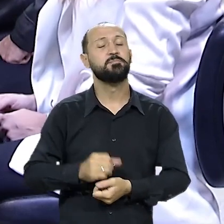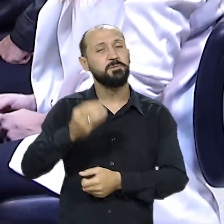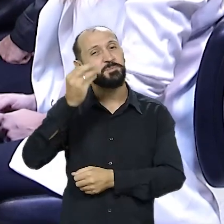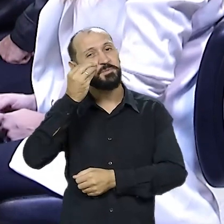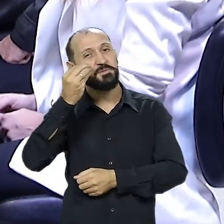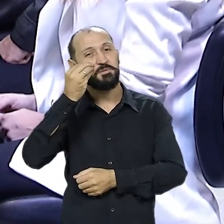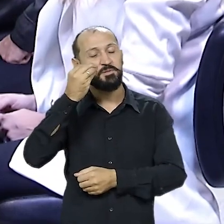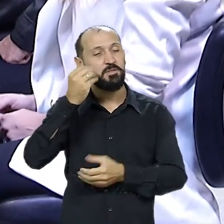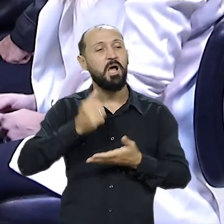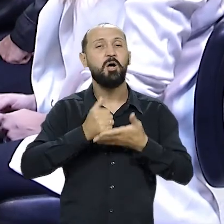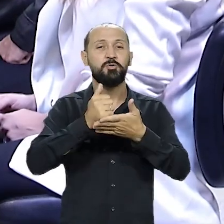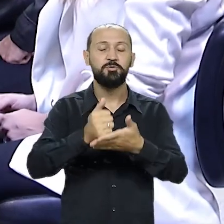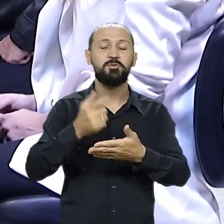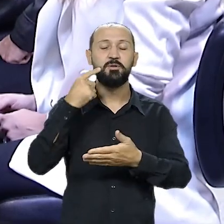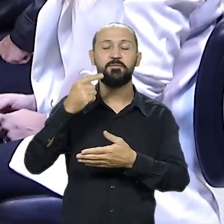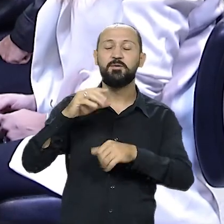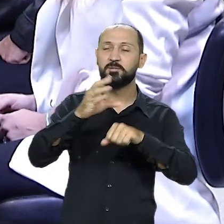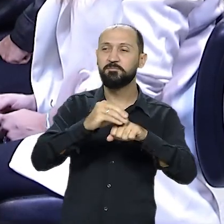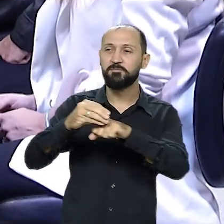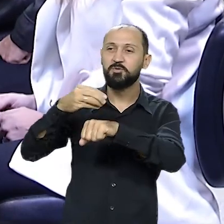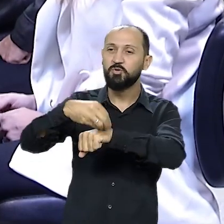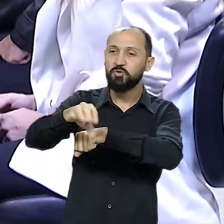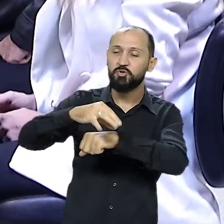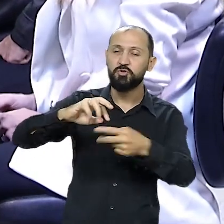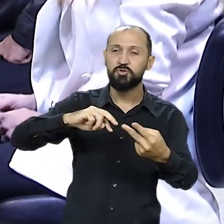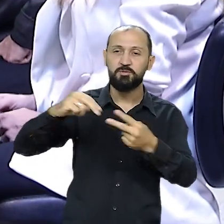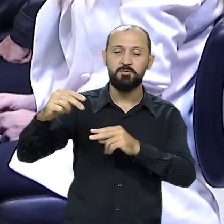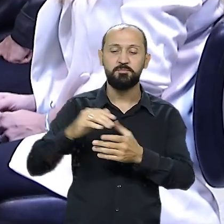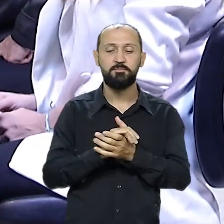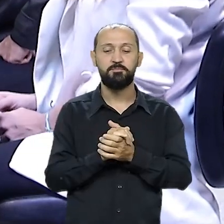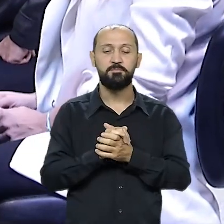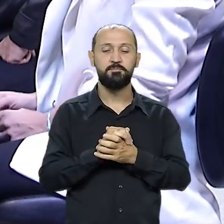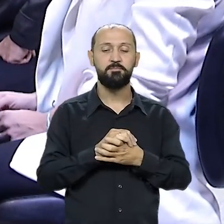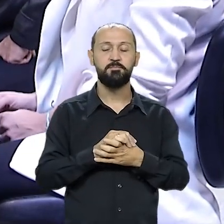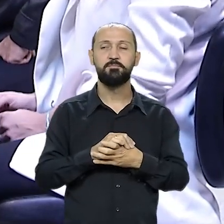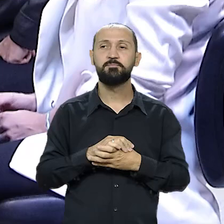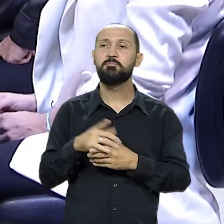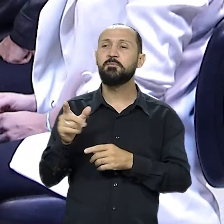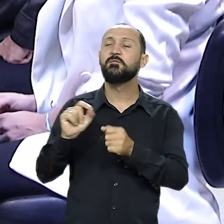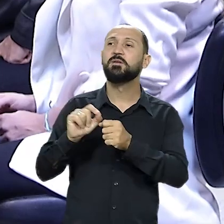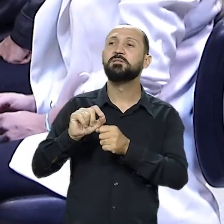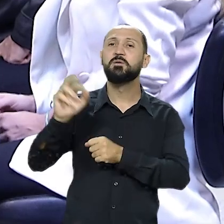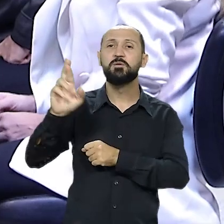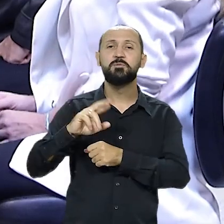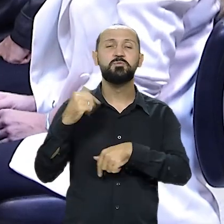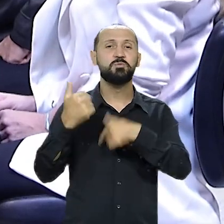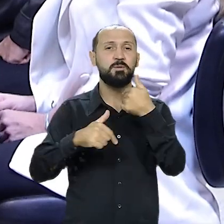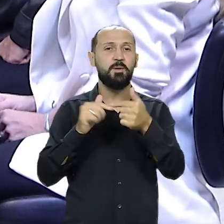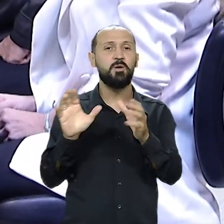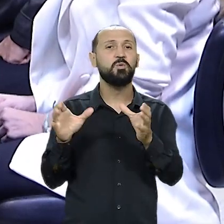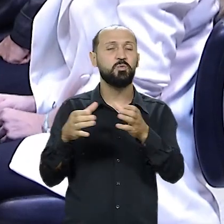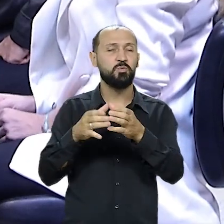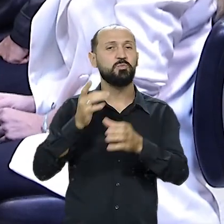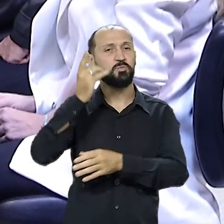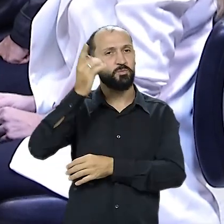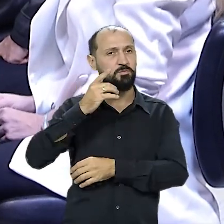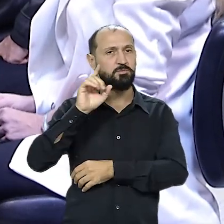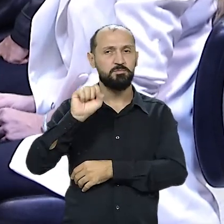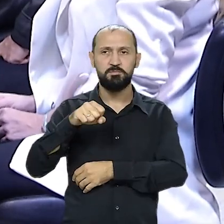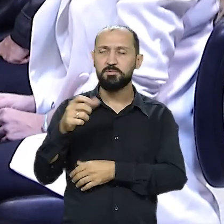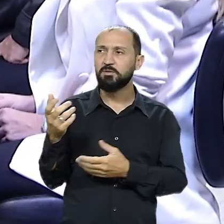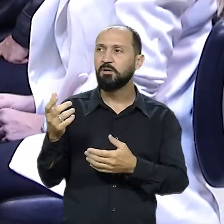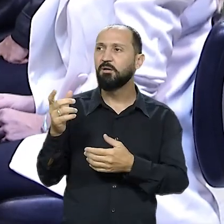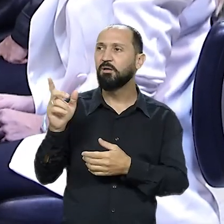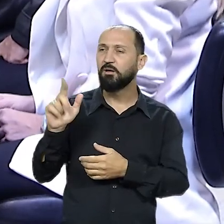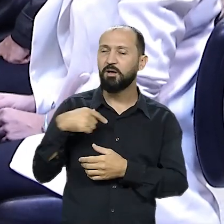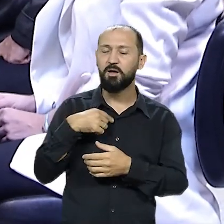Estamos tentando ajudar e levar um pouquinho de conhecimento, um pouquinho de genética. Né? Bacana, você pode falar que isso é um resultado do trabalho da frente, né, deputado? Isso aí, com